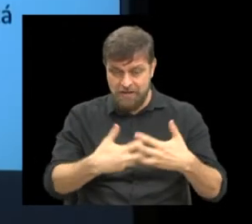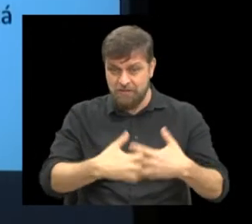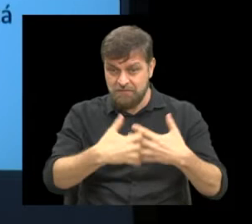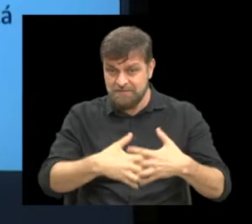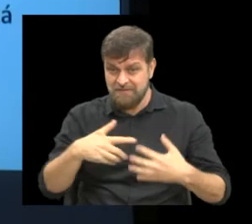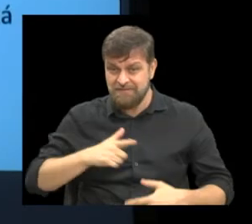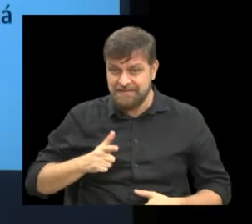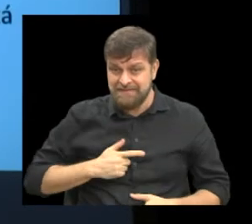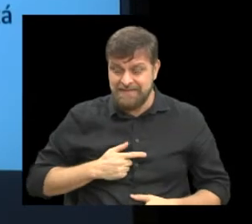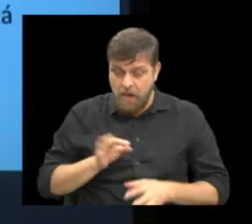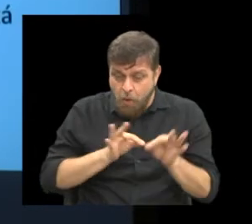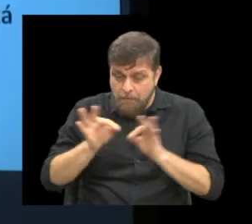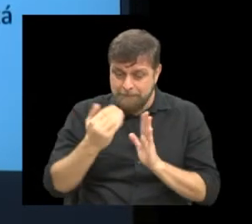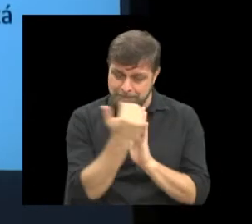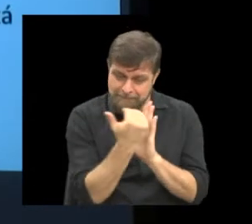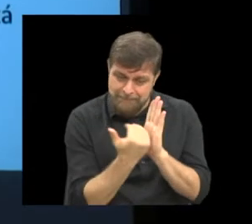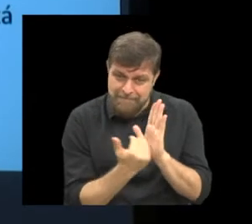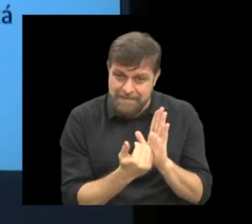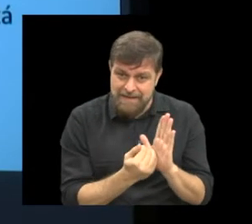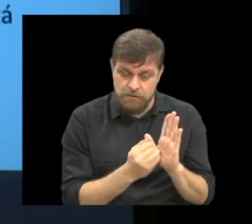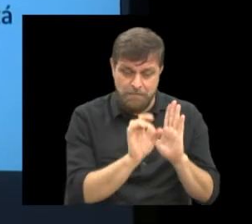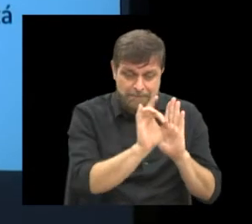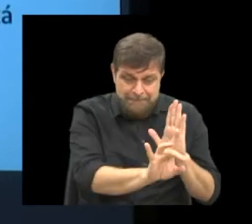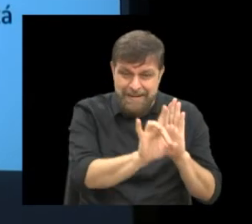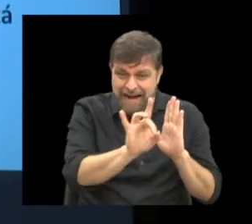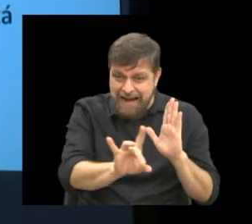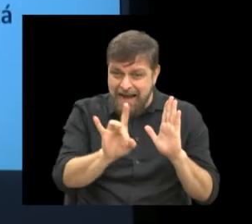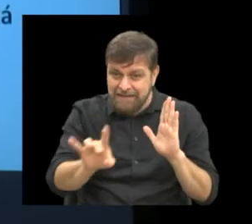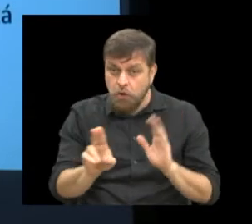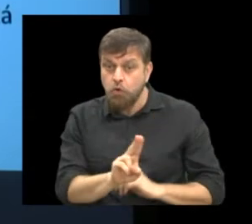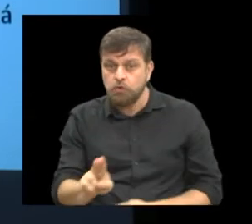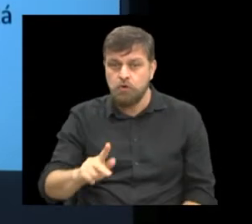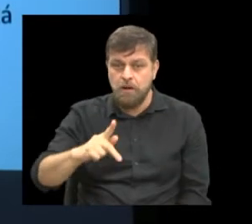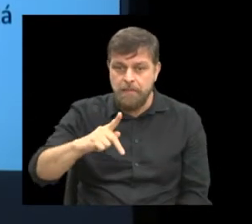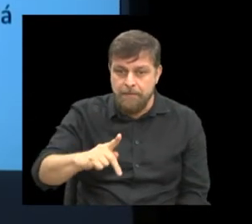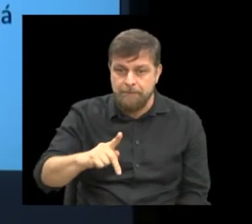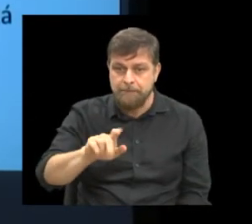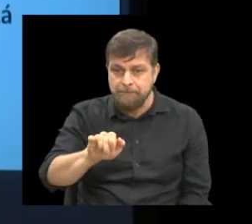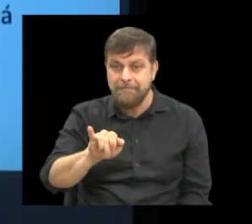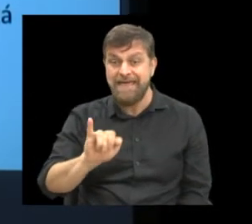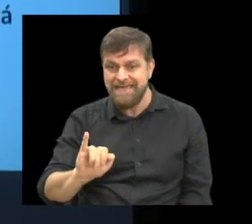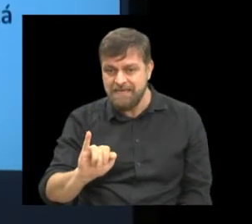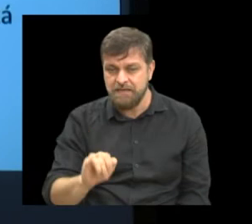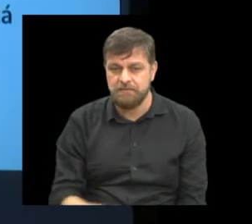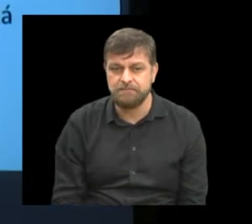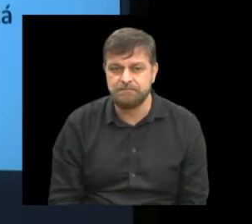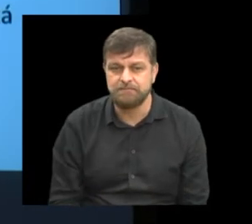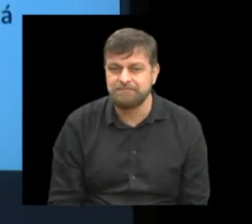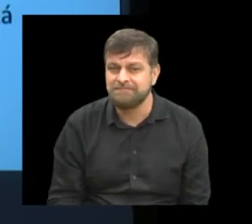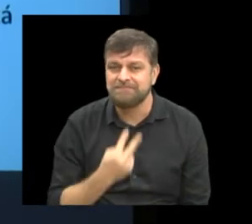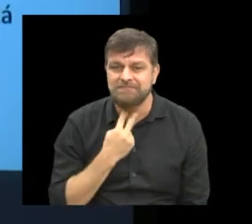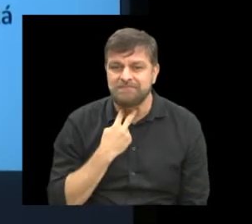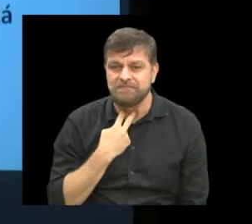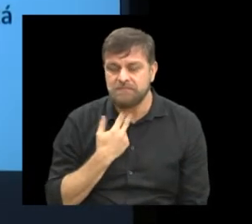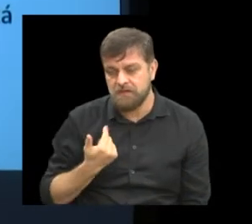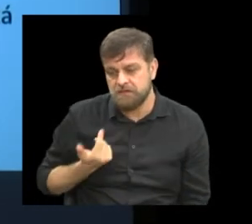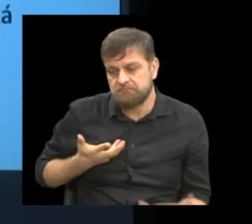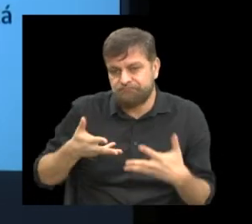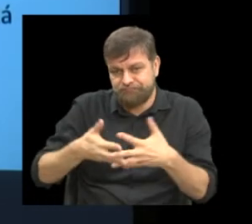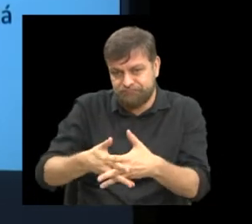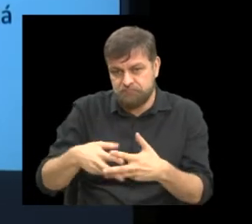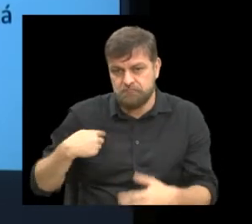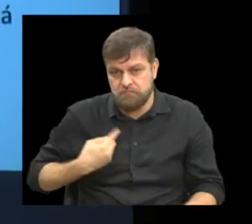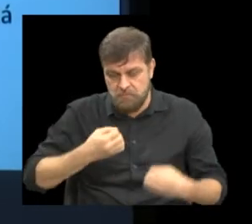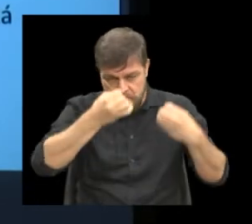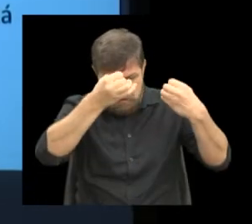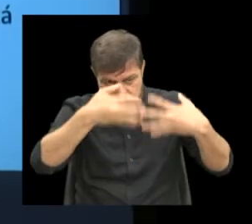Plano Educacional Individual, que é o PI. Cada aluno tem o seu PI. Gente, não dá para ser incoerente. Nós falamos no começo de